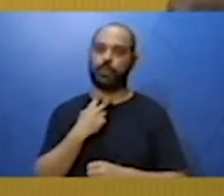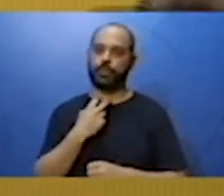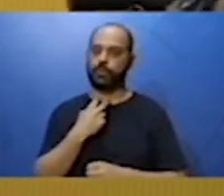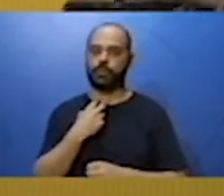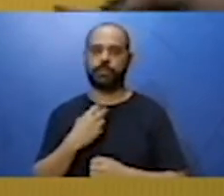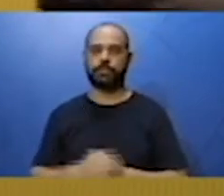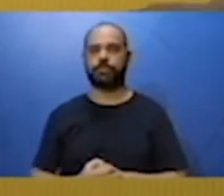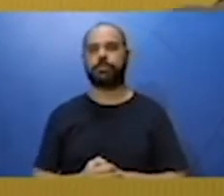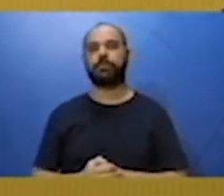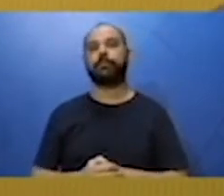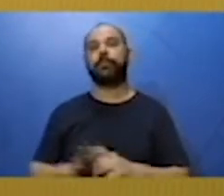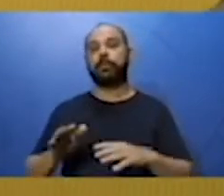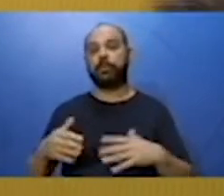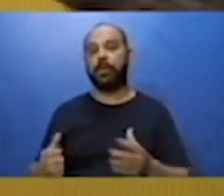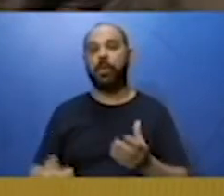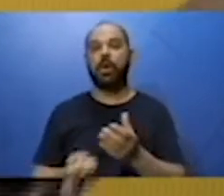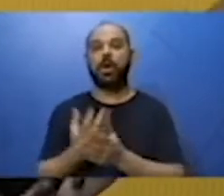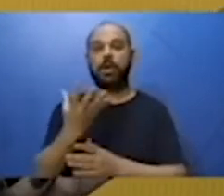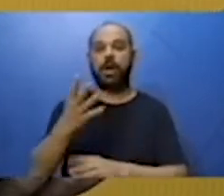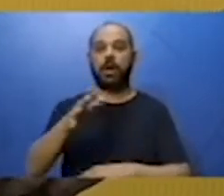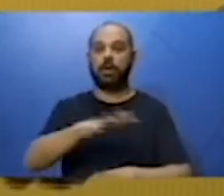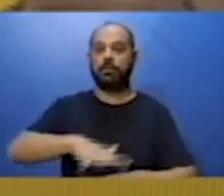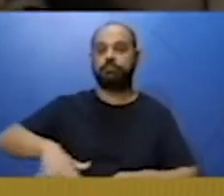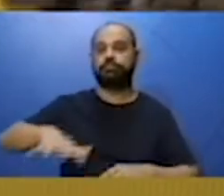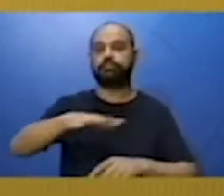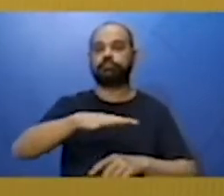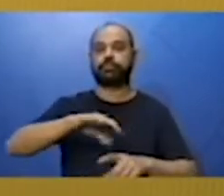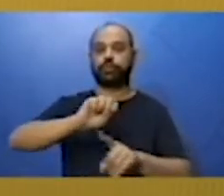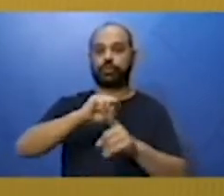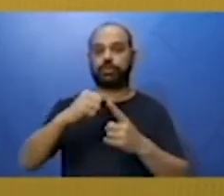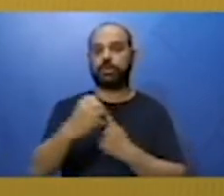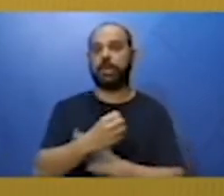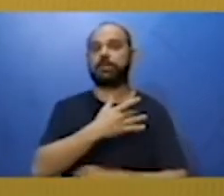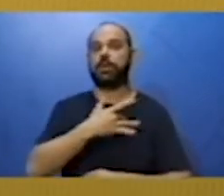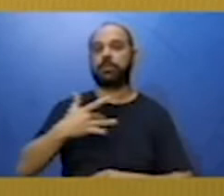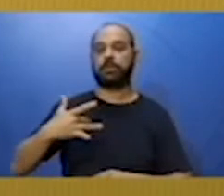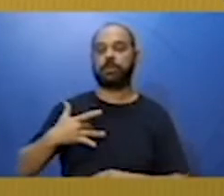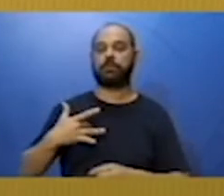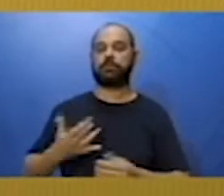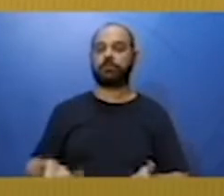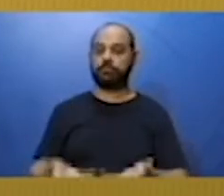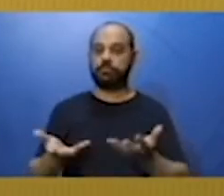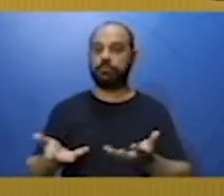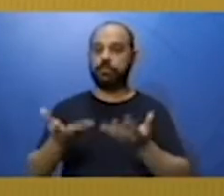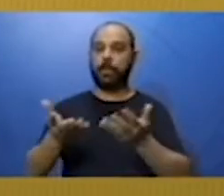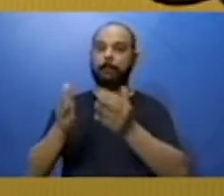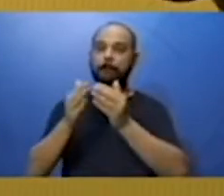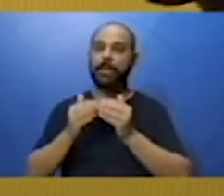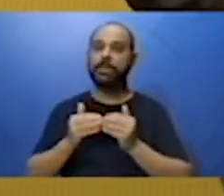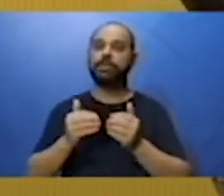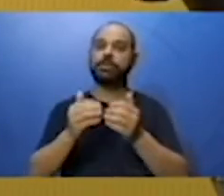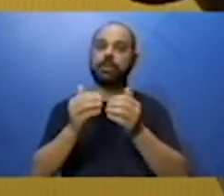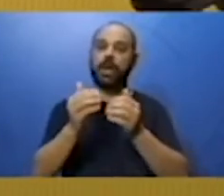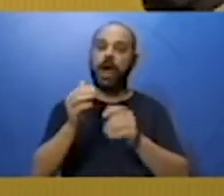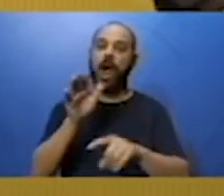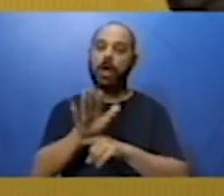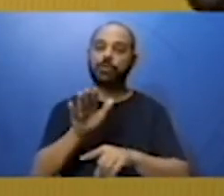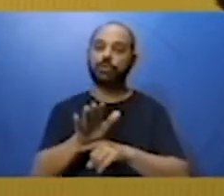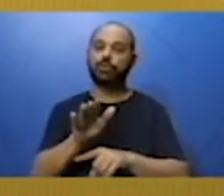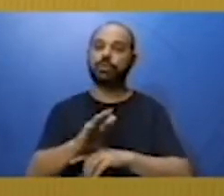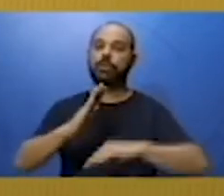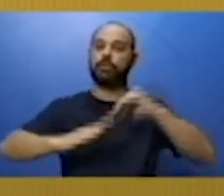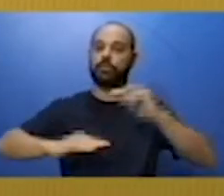né? Criar ambientes sociais saudáveis, incentivar o pedido de ajuda, principalmente a ajuda